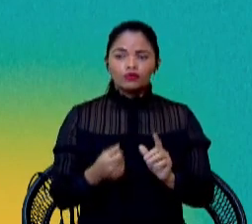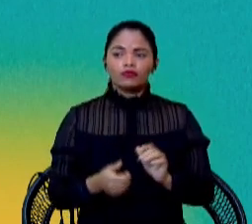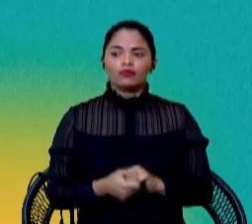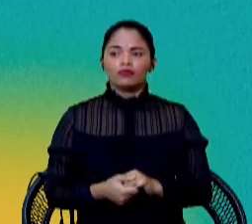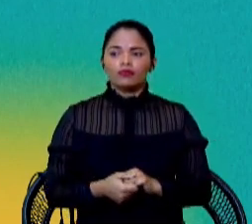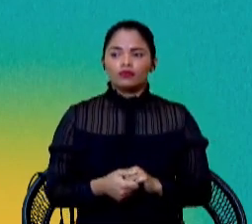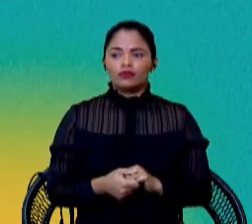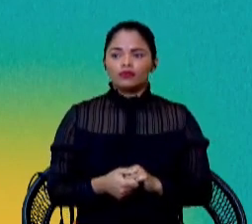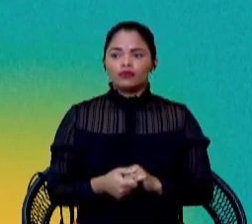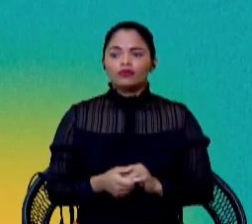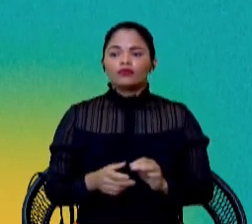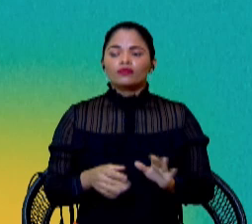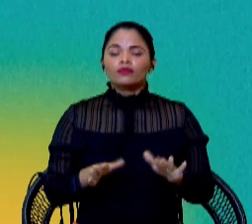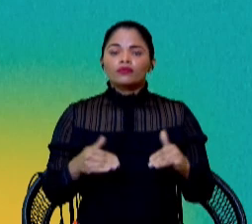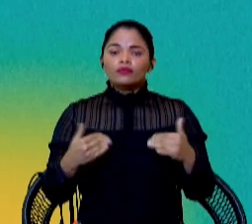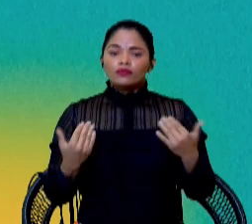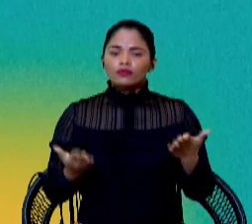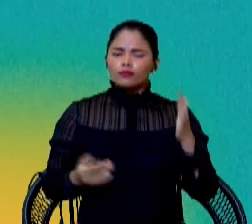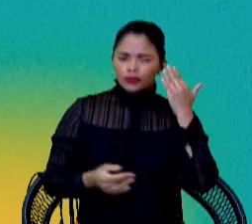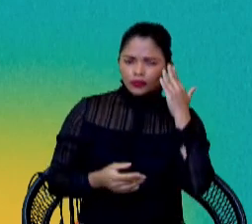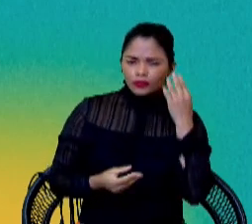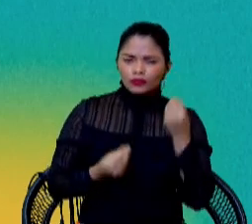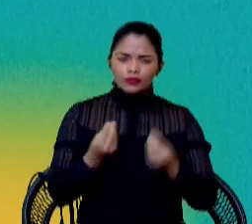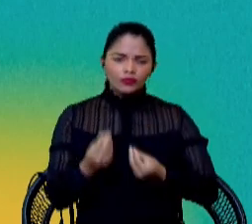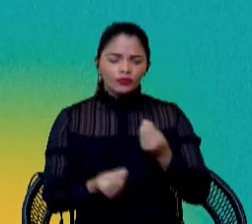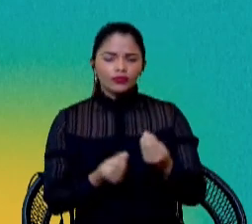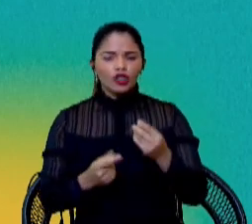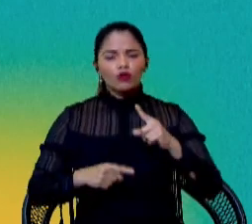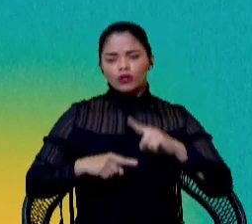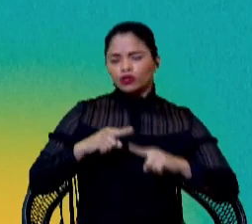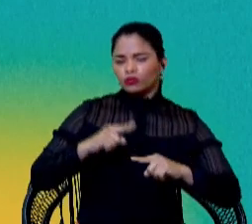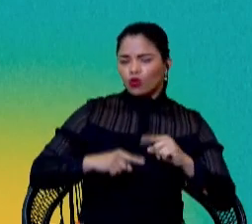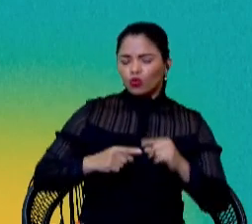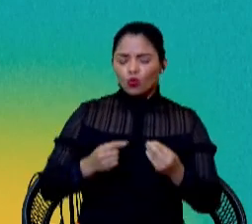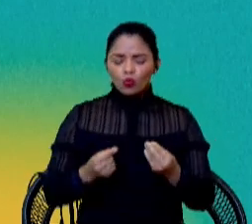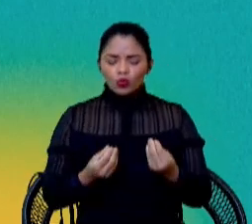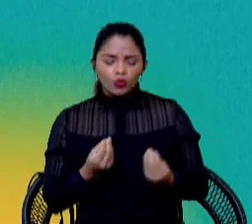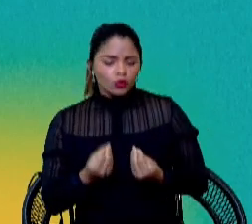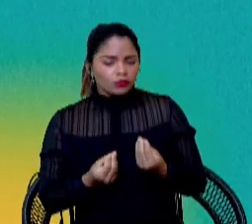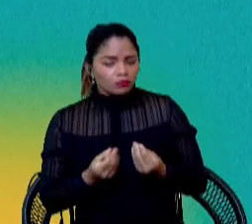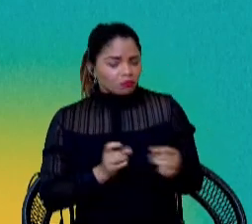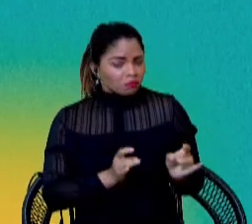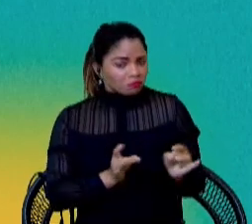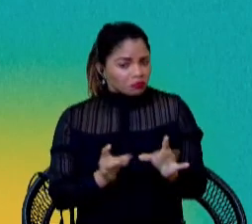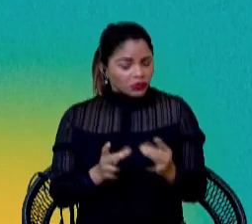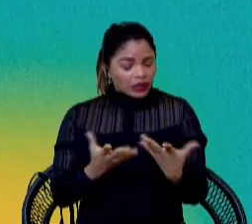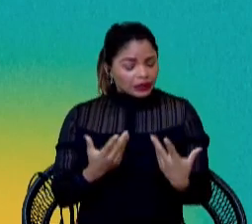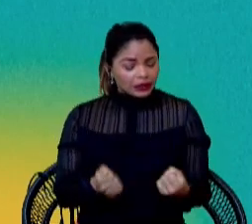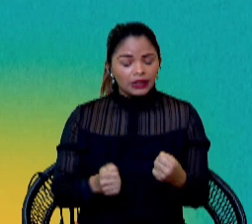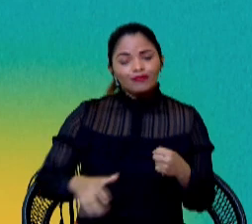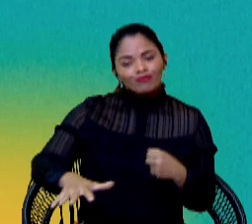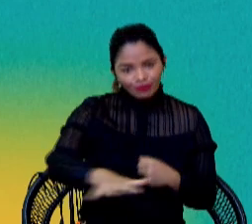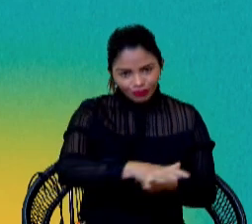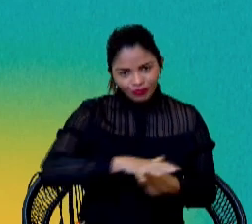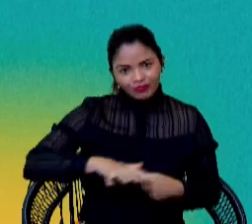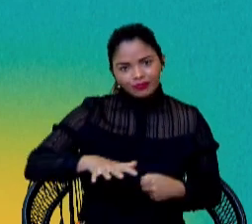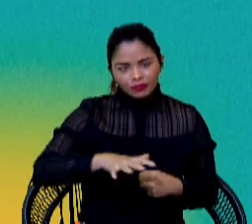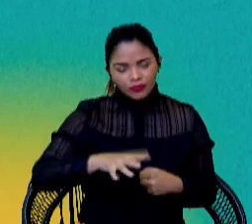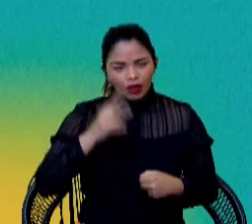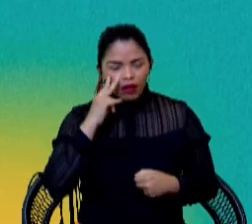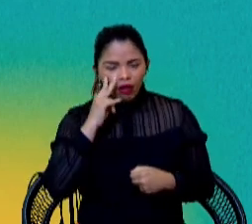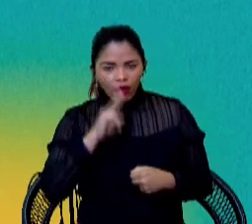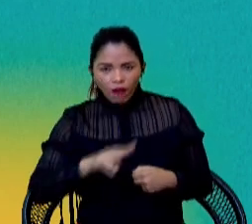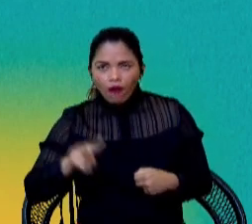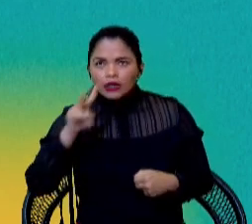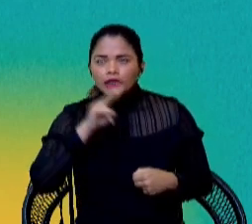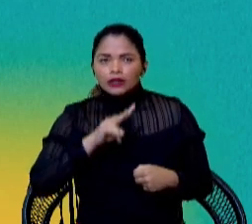bom? Entenda o comportamento dos seus produtos. Então, vocês vão observar e analisar a sua